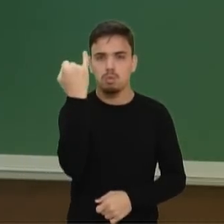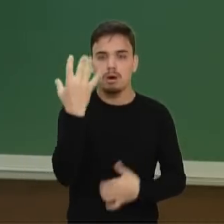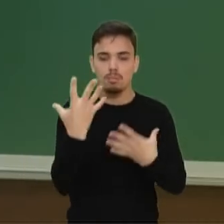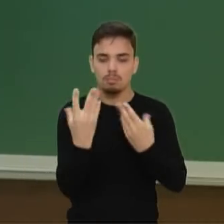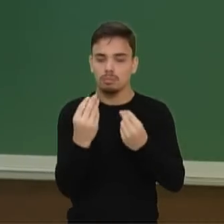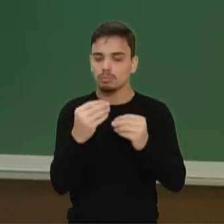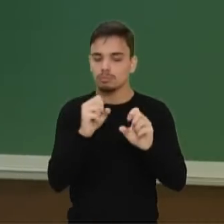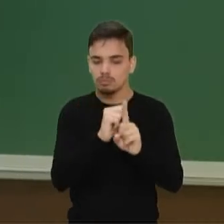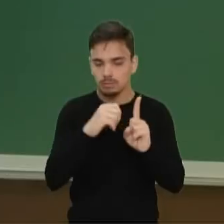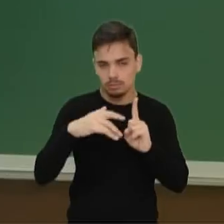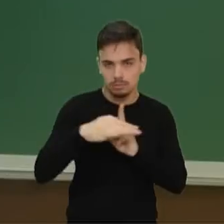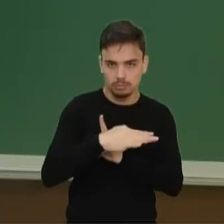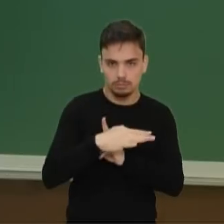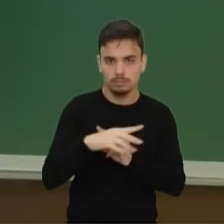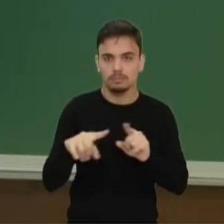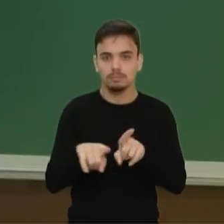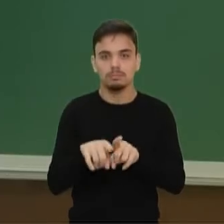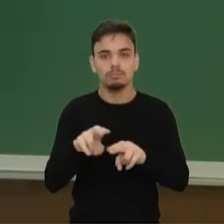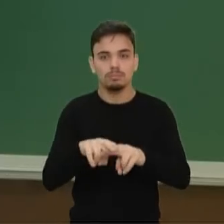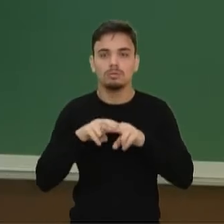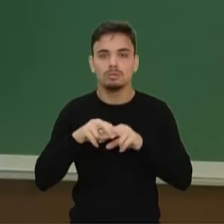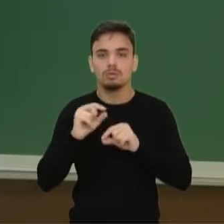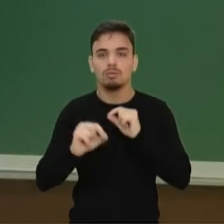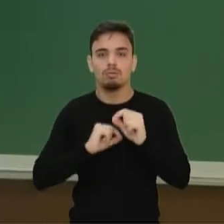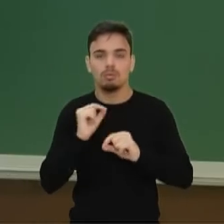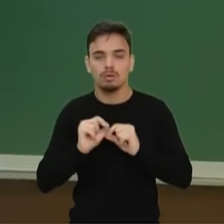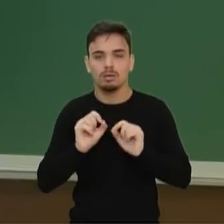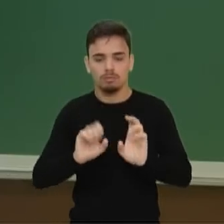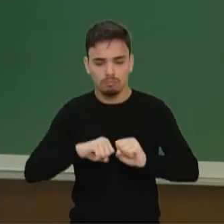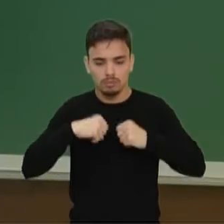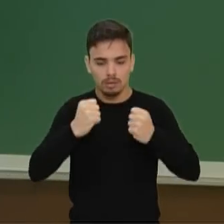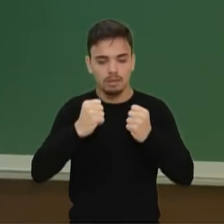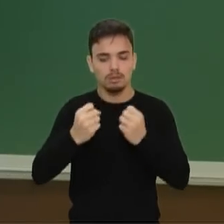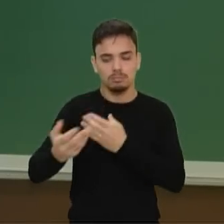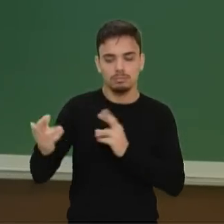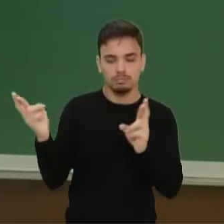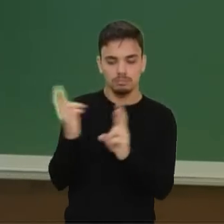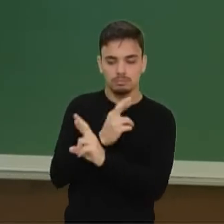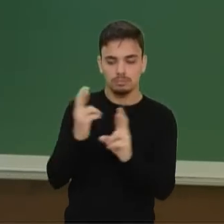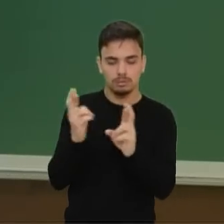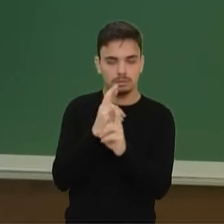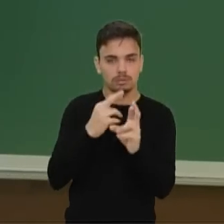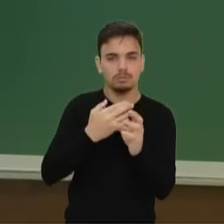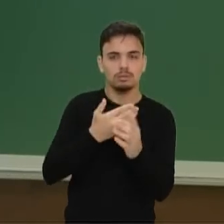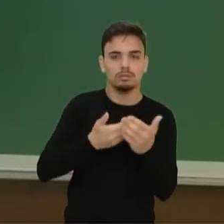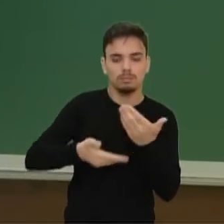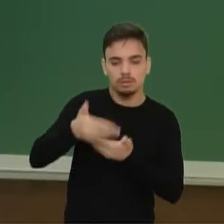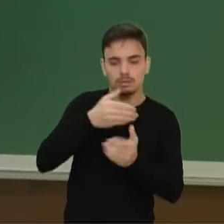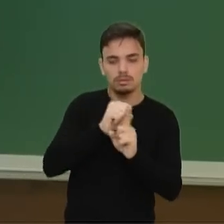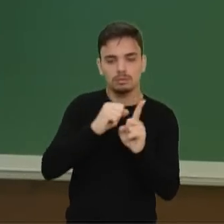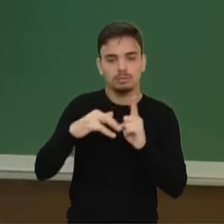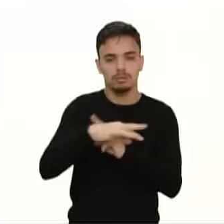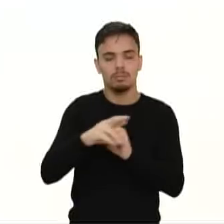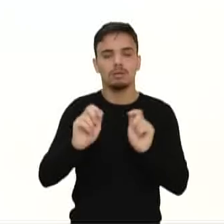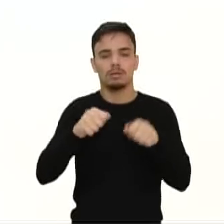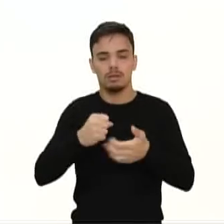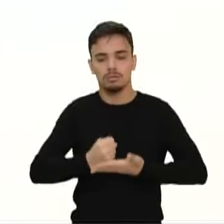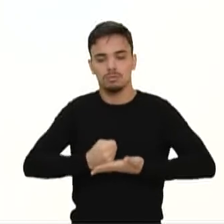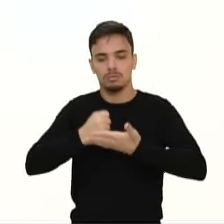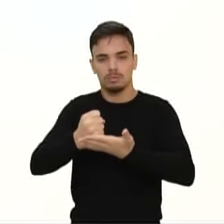para a sociedade, pois fortalece as relações sociais, contribui para a melhoria da